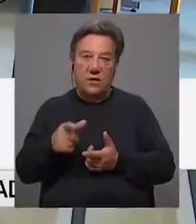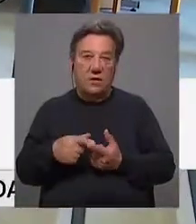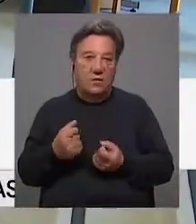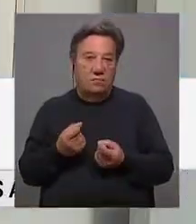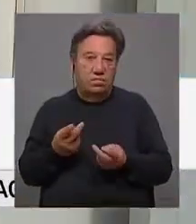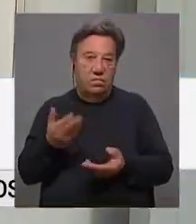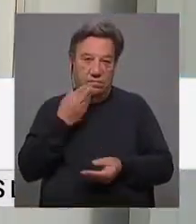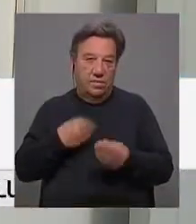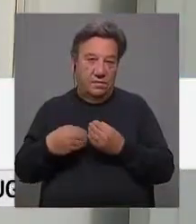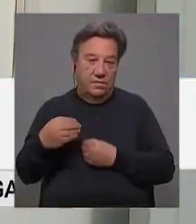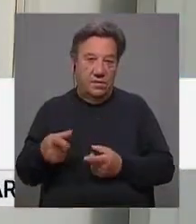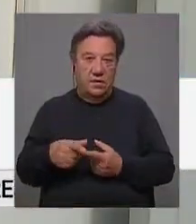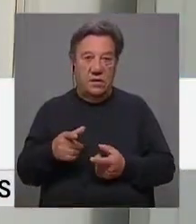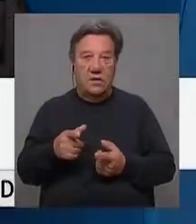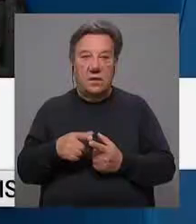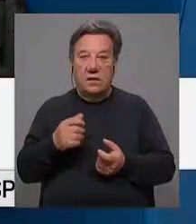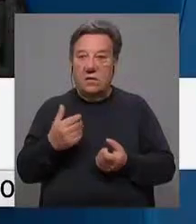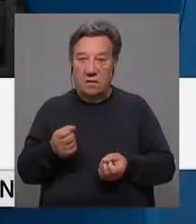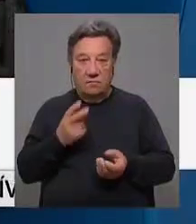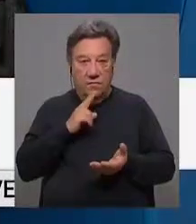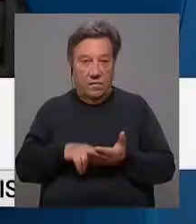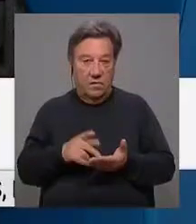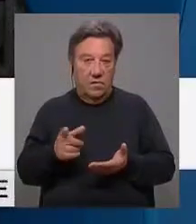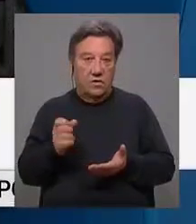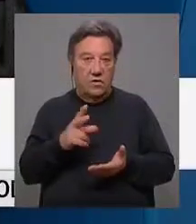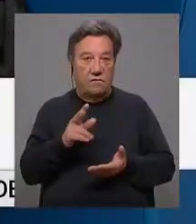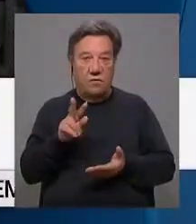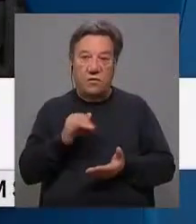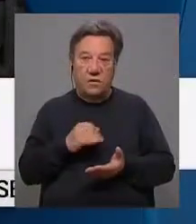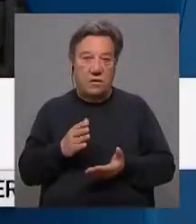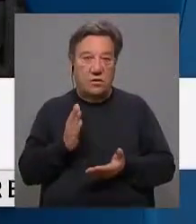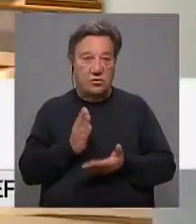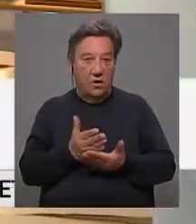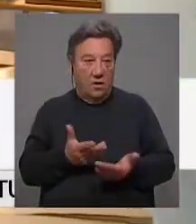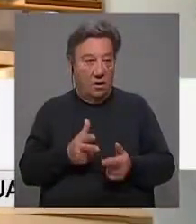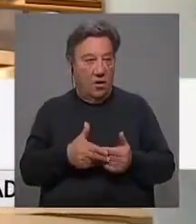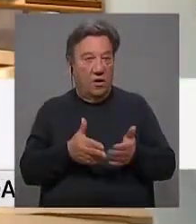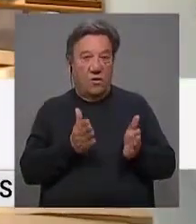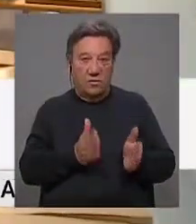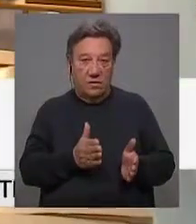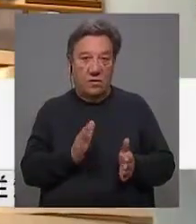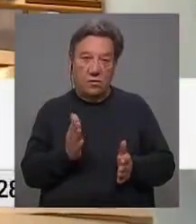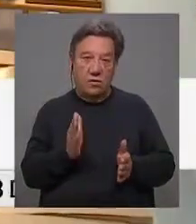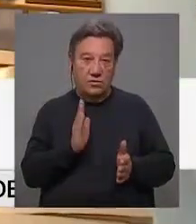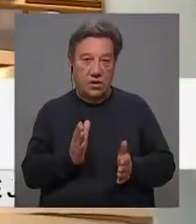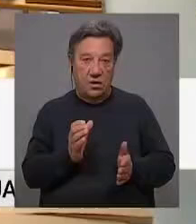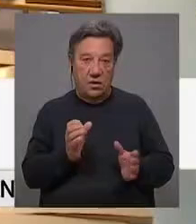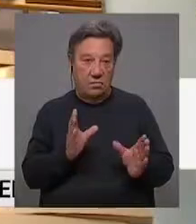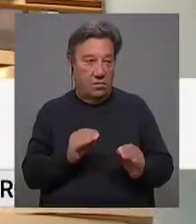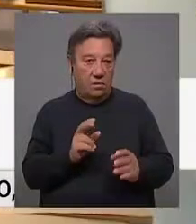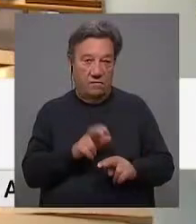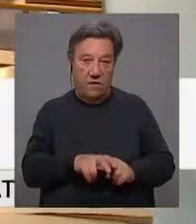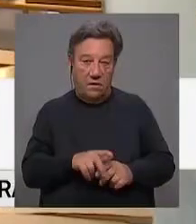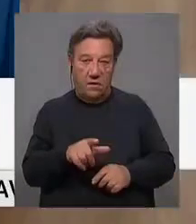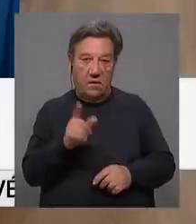inúmeras solicitações. A comprová-lo está o facto de que esta nova unidade ainda só agora foi inaugurada e quase já não tem vagas. E